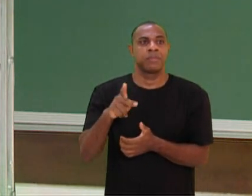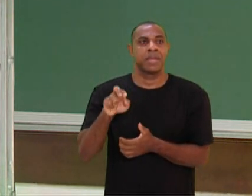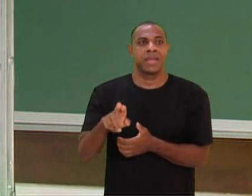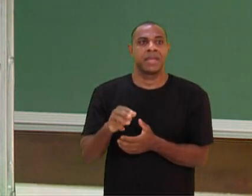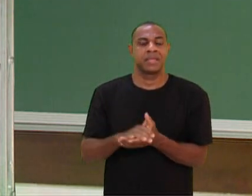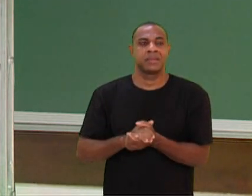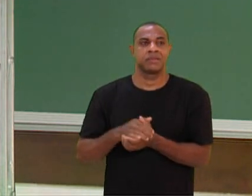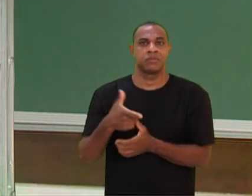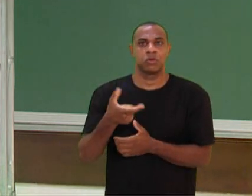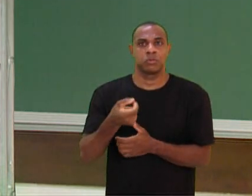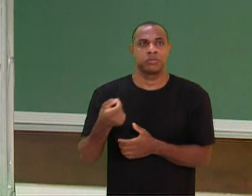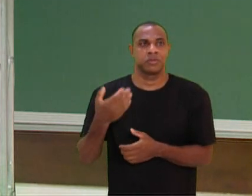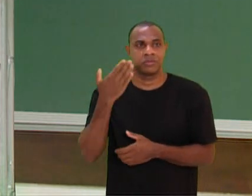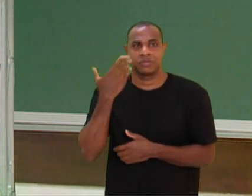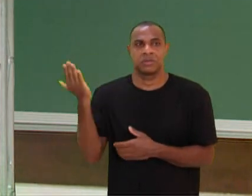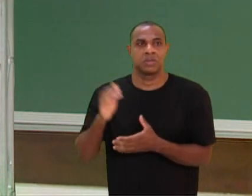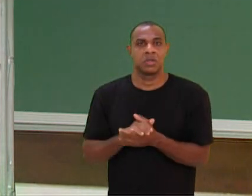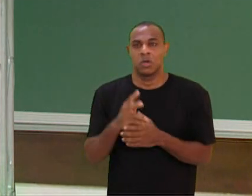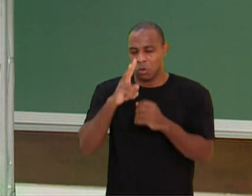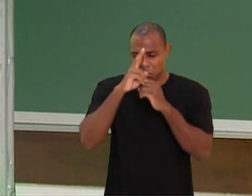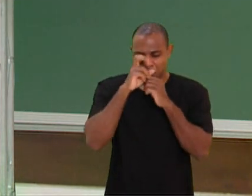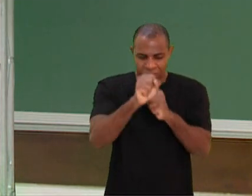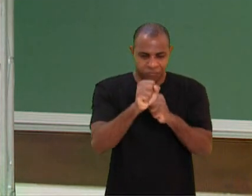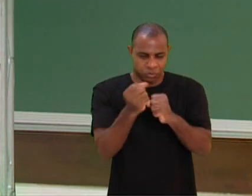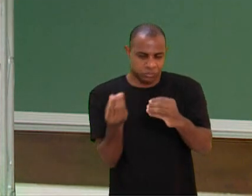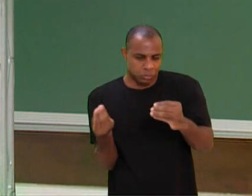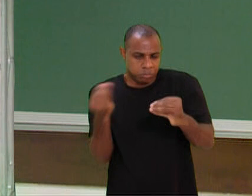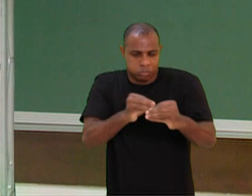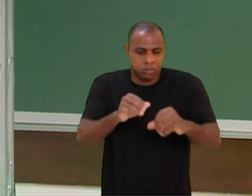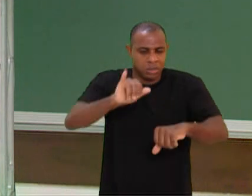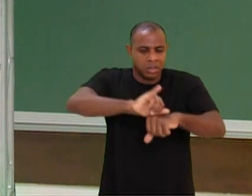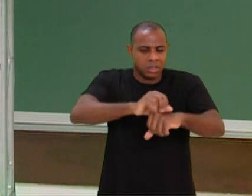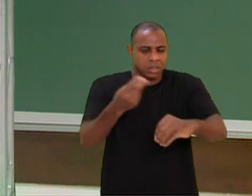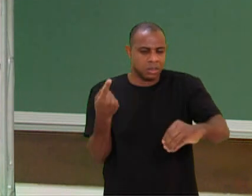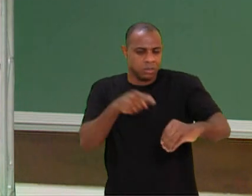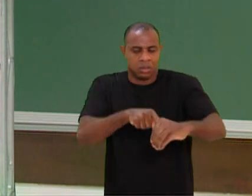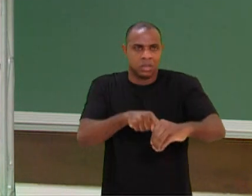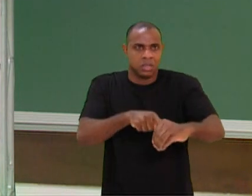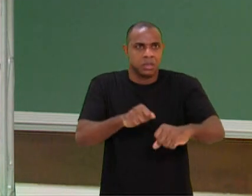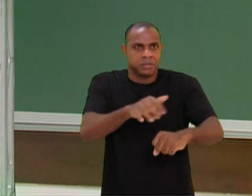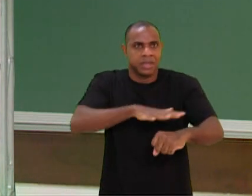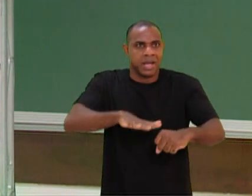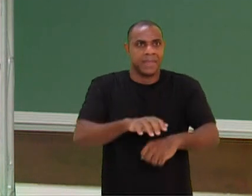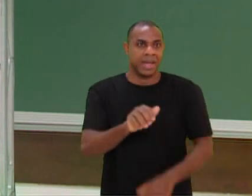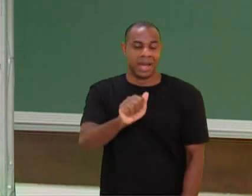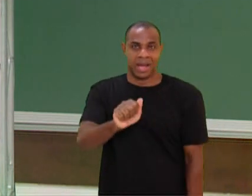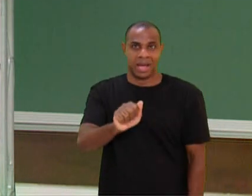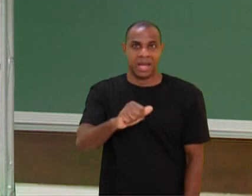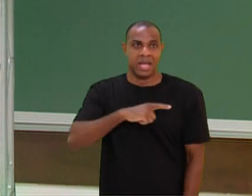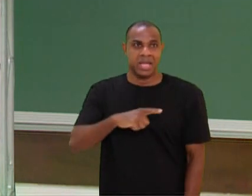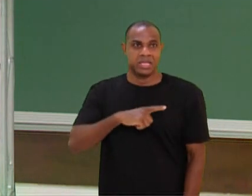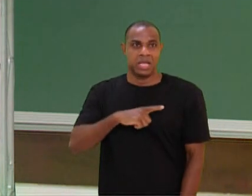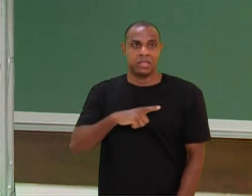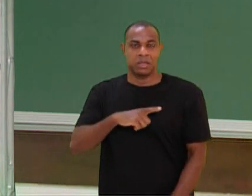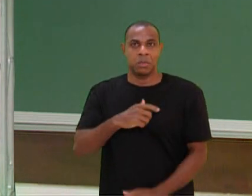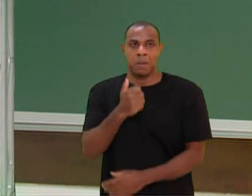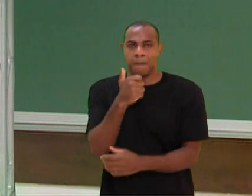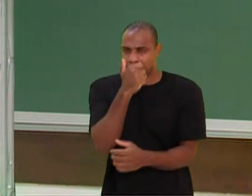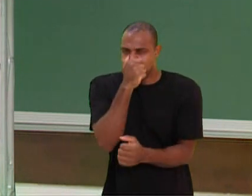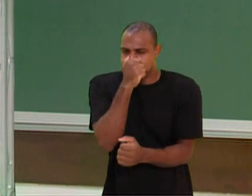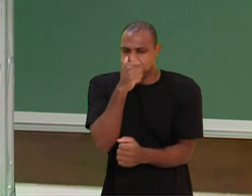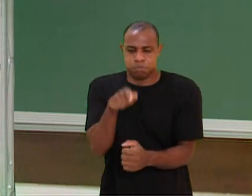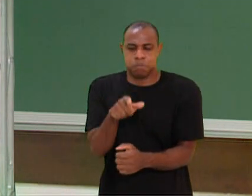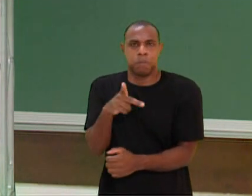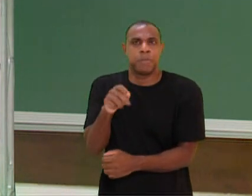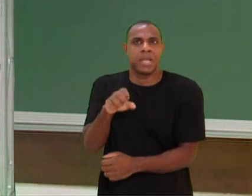módulo igual a F é aplicada perpendicularmente sobre uma superfície de área A, gerando uma pressão P1. Se